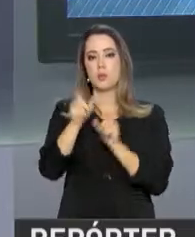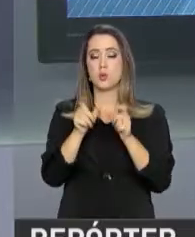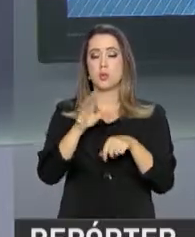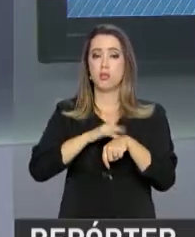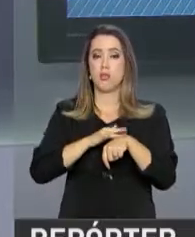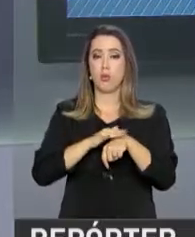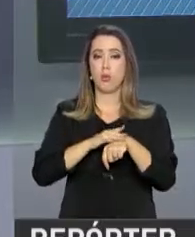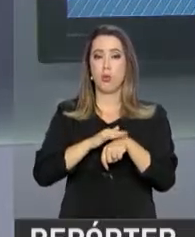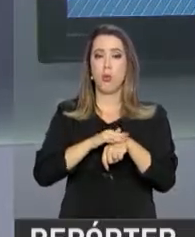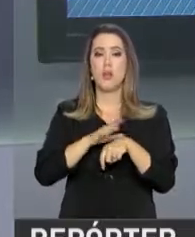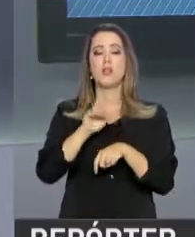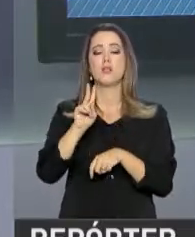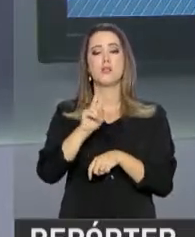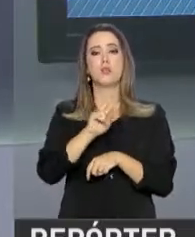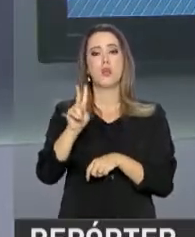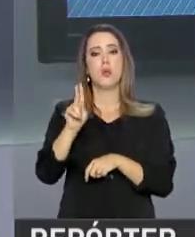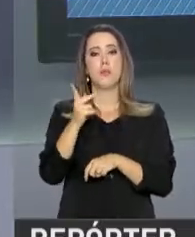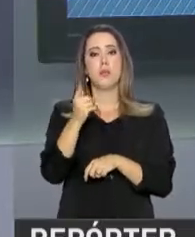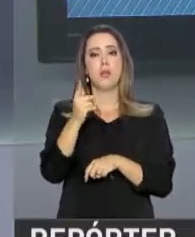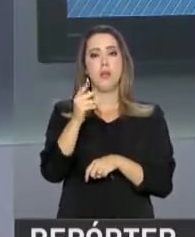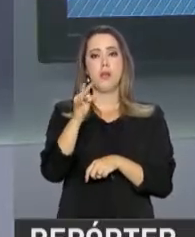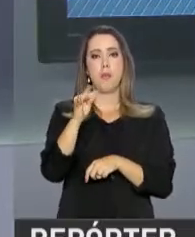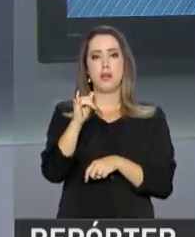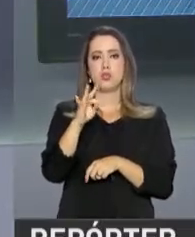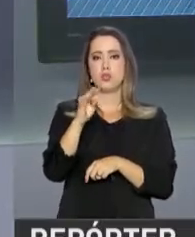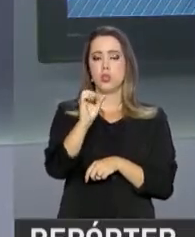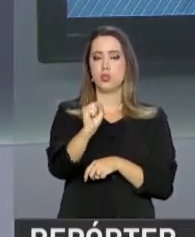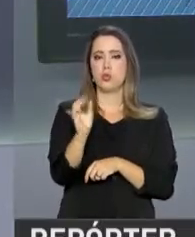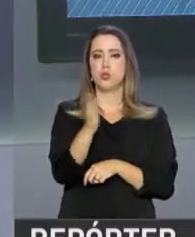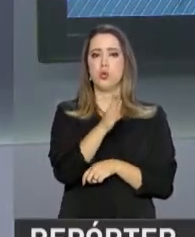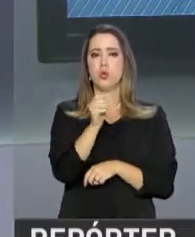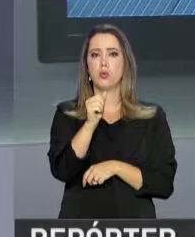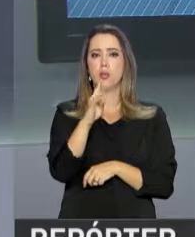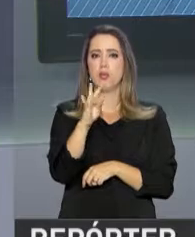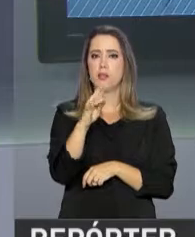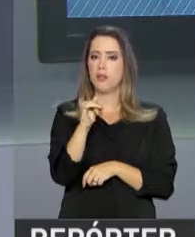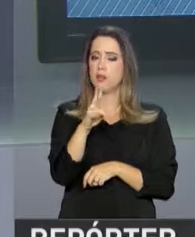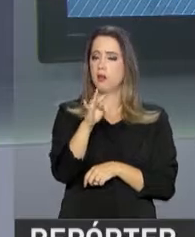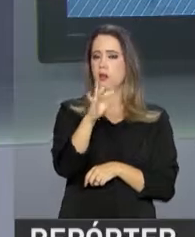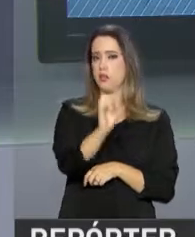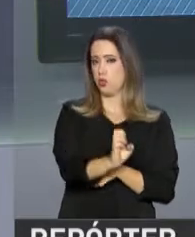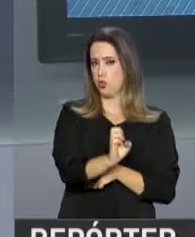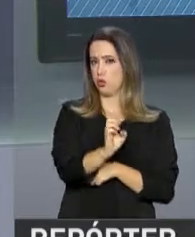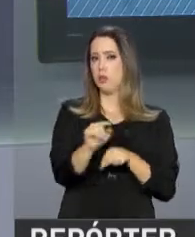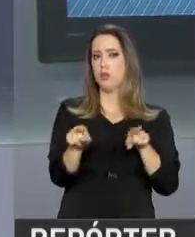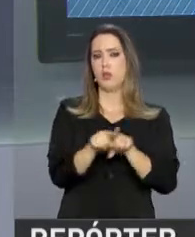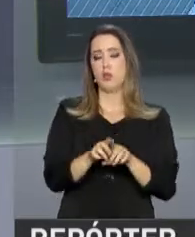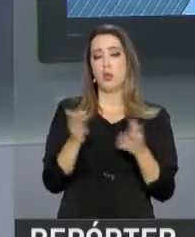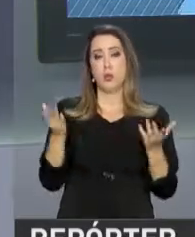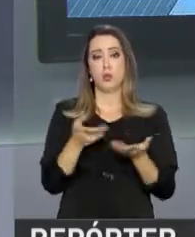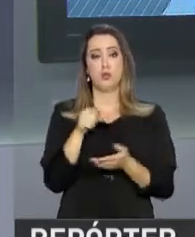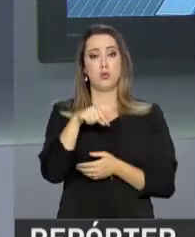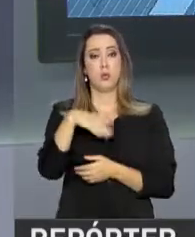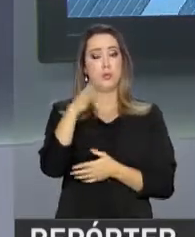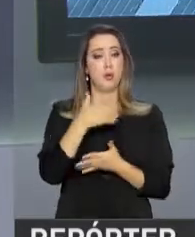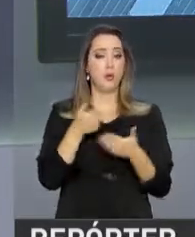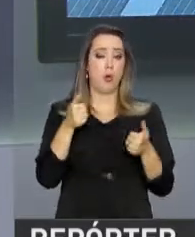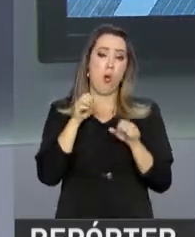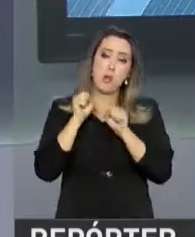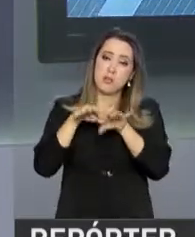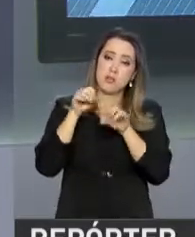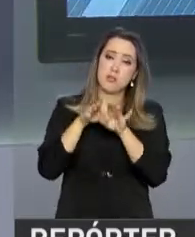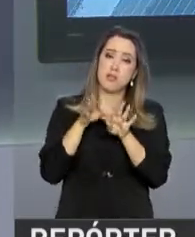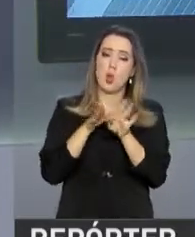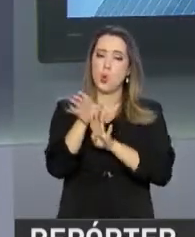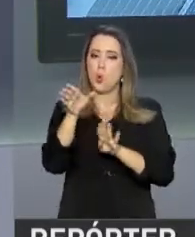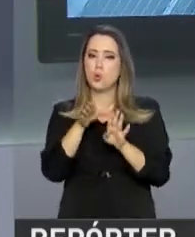ea triste reumatóide com o programa os pacientes atendidos nas farmácias do sus serão mais bem orientados sobre o